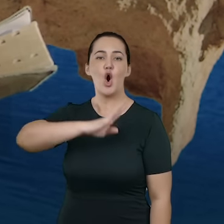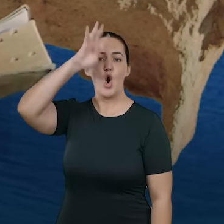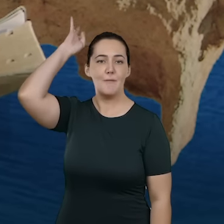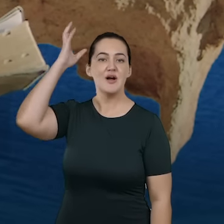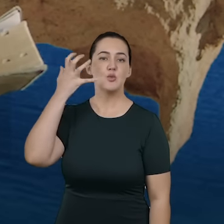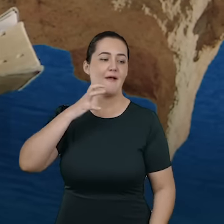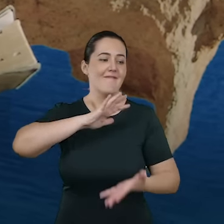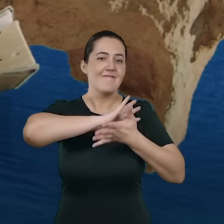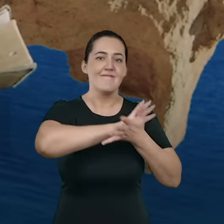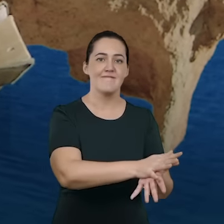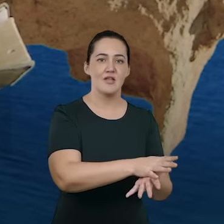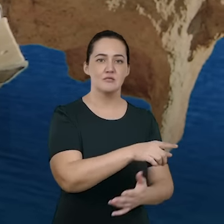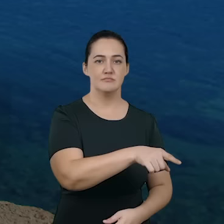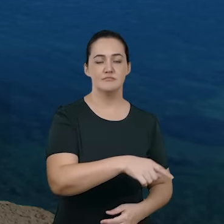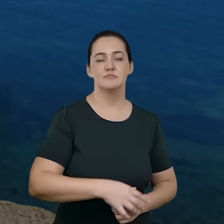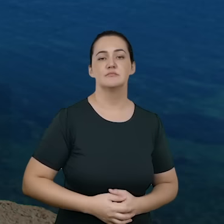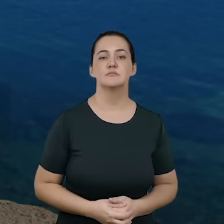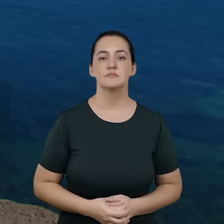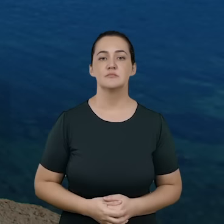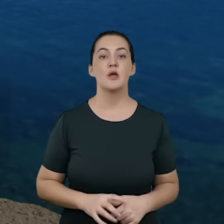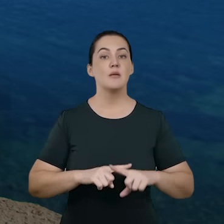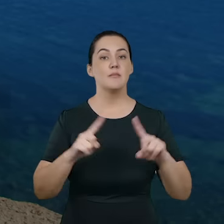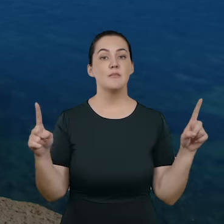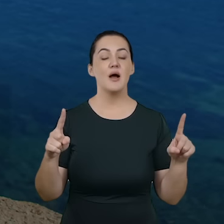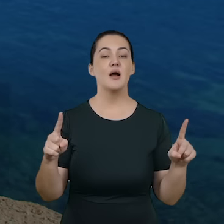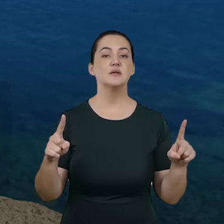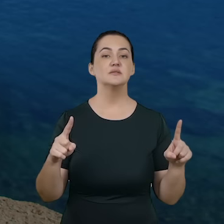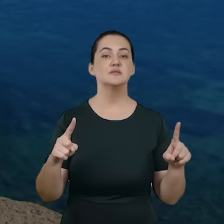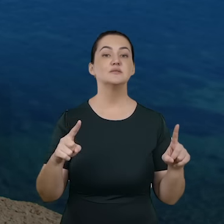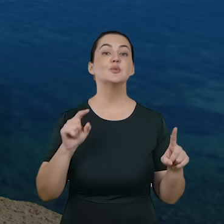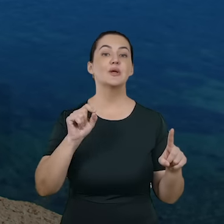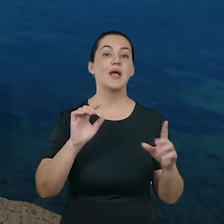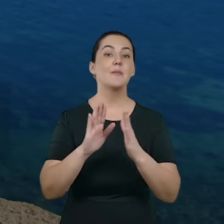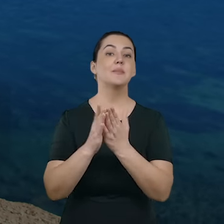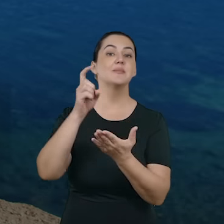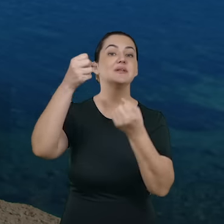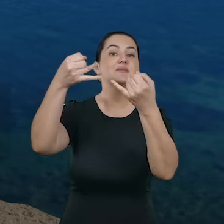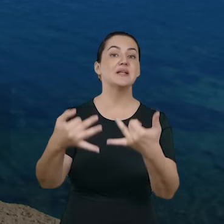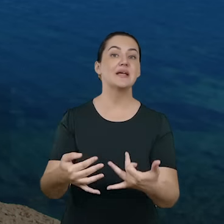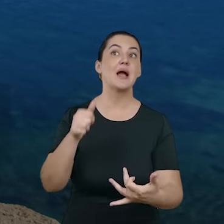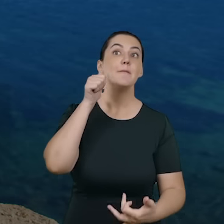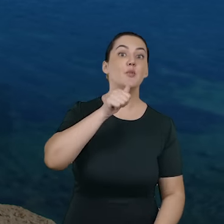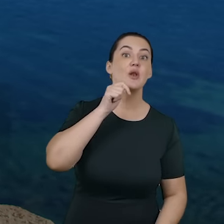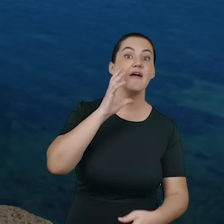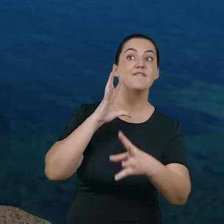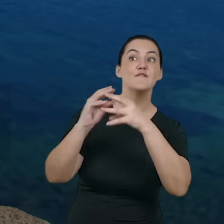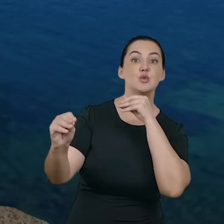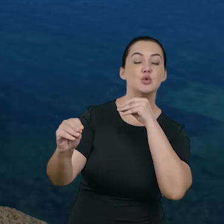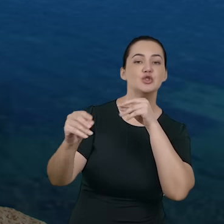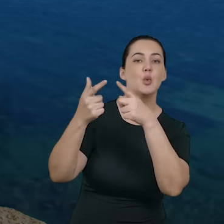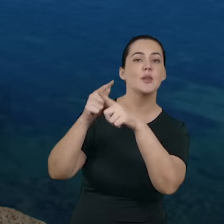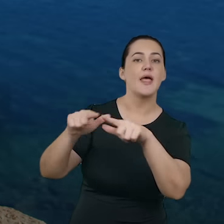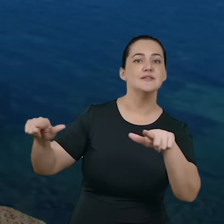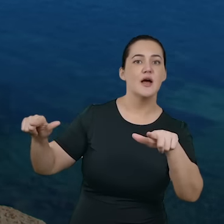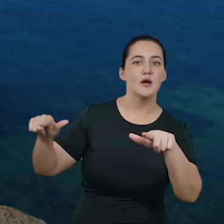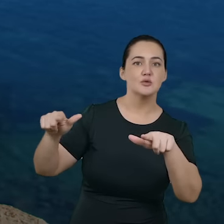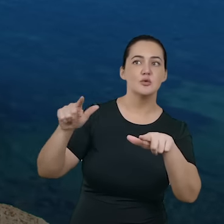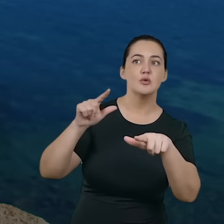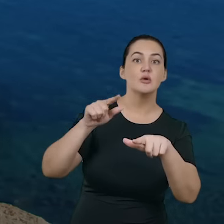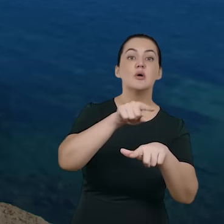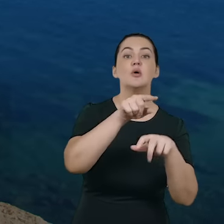a semente dessa mulher. Mas a Bíblia fala que a mulher teve refúgio no deserto e o dragão não pôde ir atrás dela